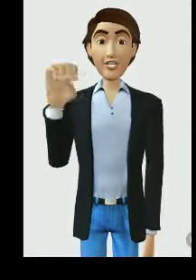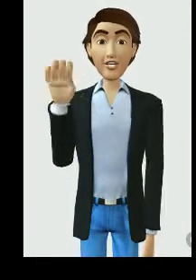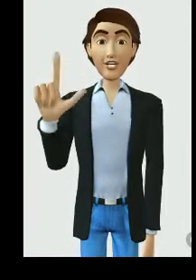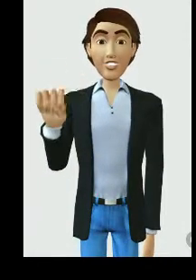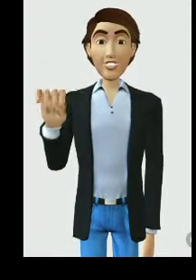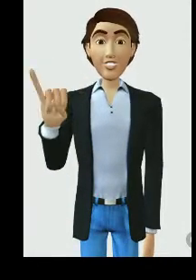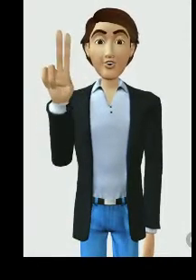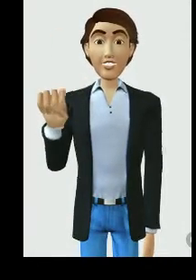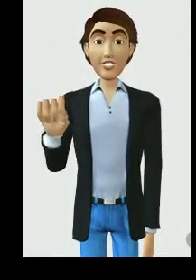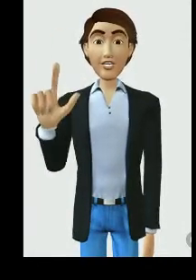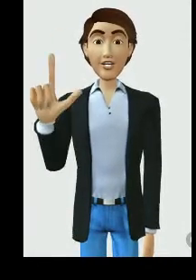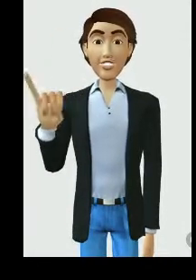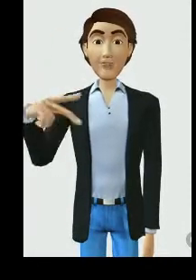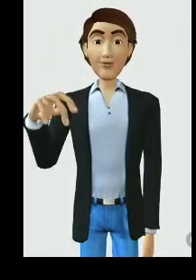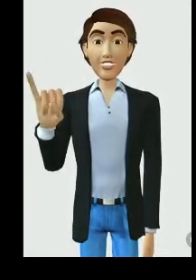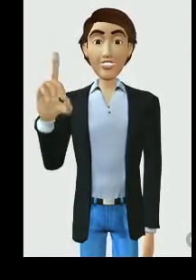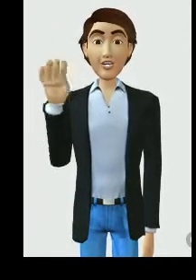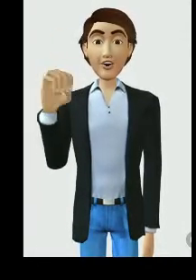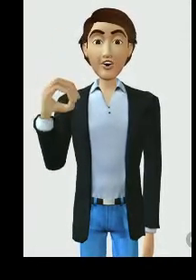Celsius.